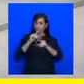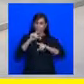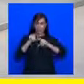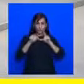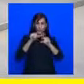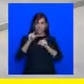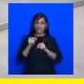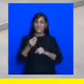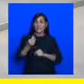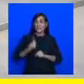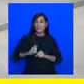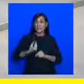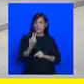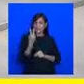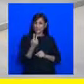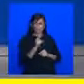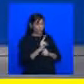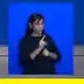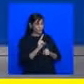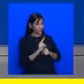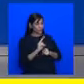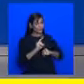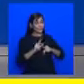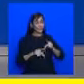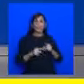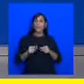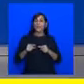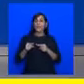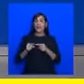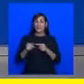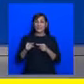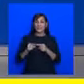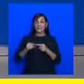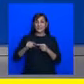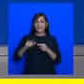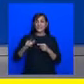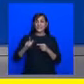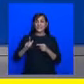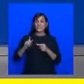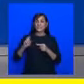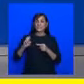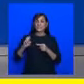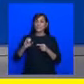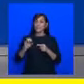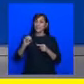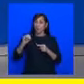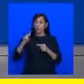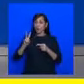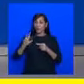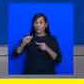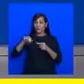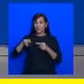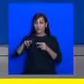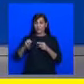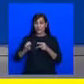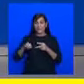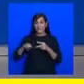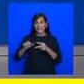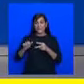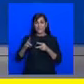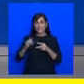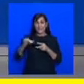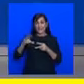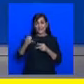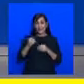sorteio, eu conto com a presença de dois auditores populares. Aqui comigo, Giovanni Oliveira e Maria Carvalho. Boa